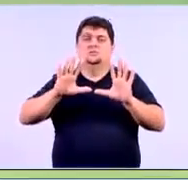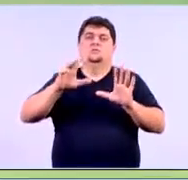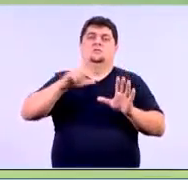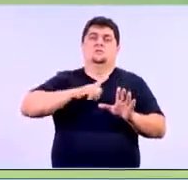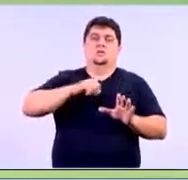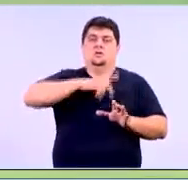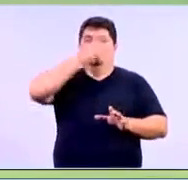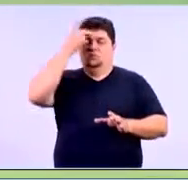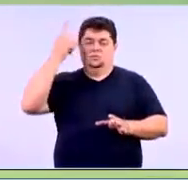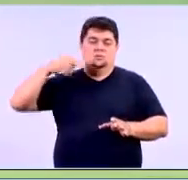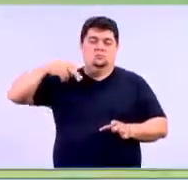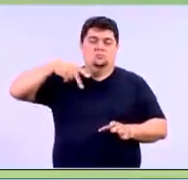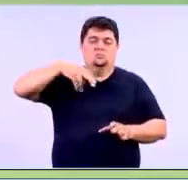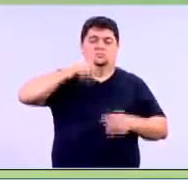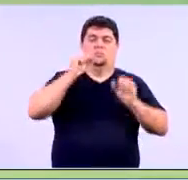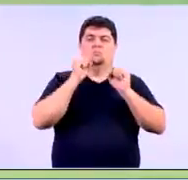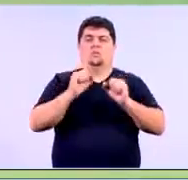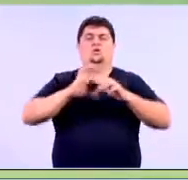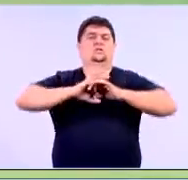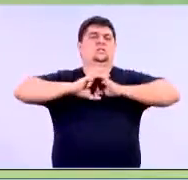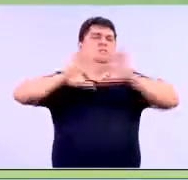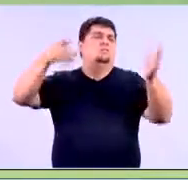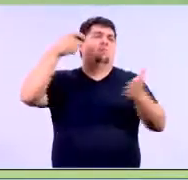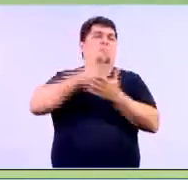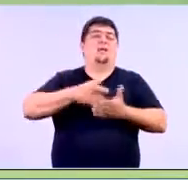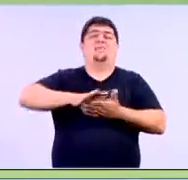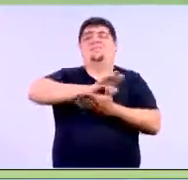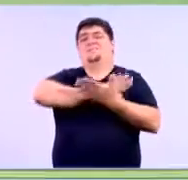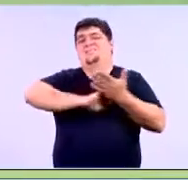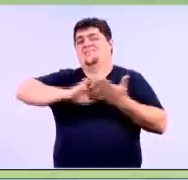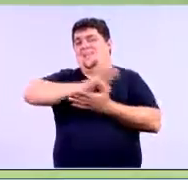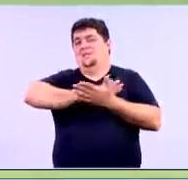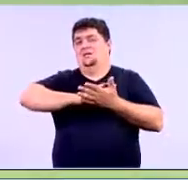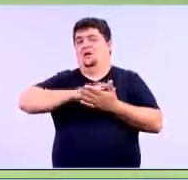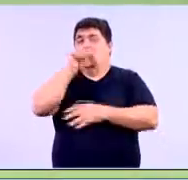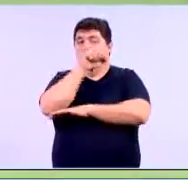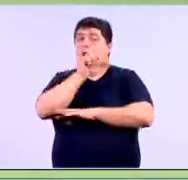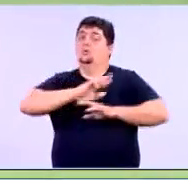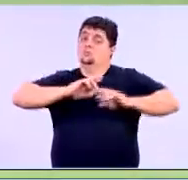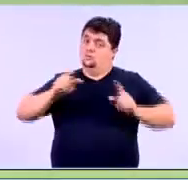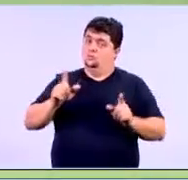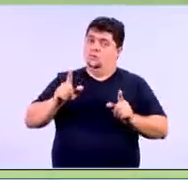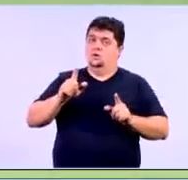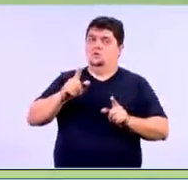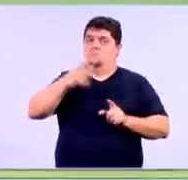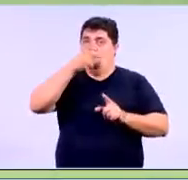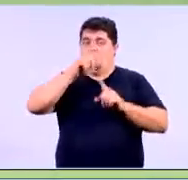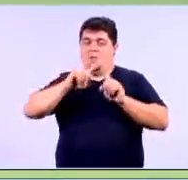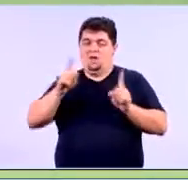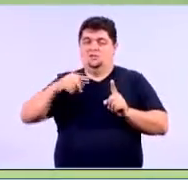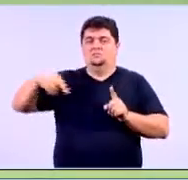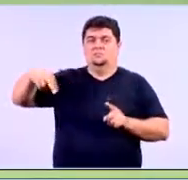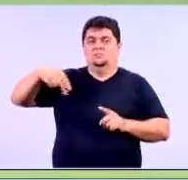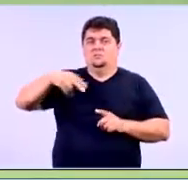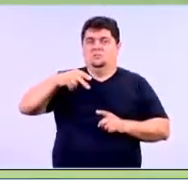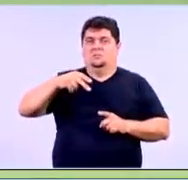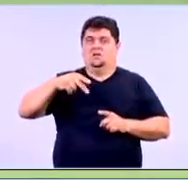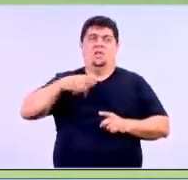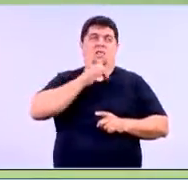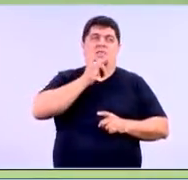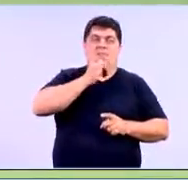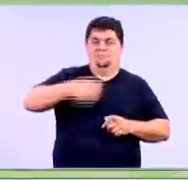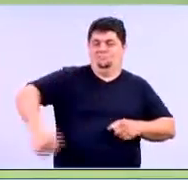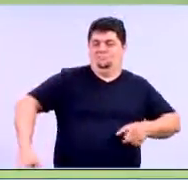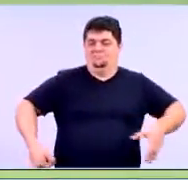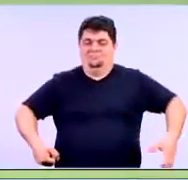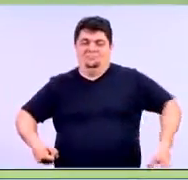garantia de locomoção do pedestre, do cidadão como um todo, mas se na utilização de algum